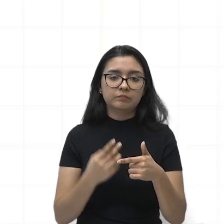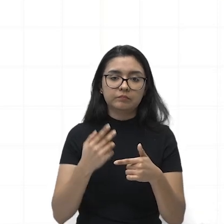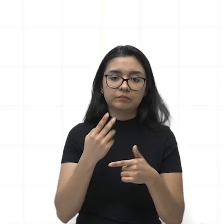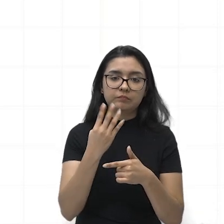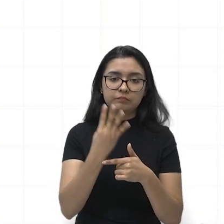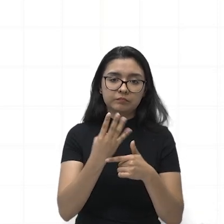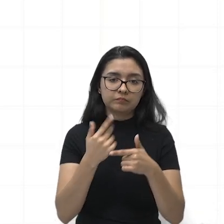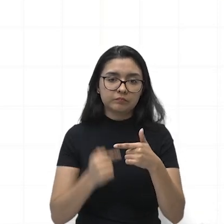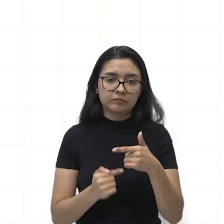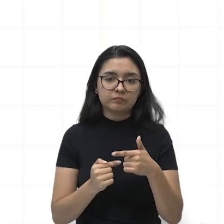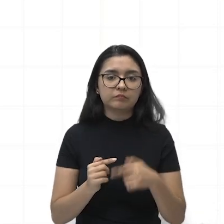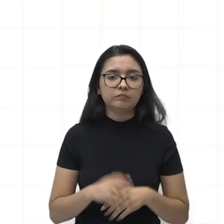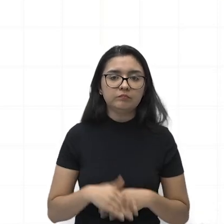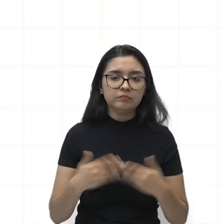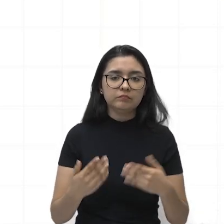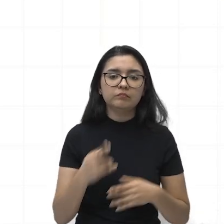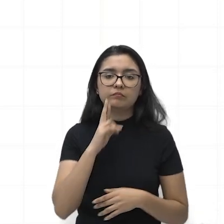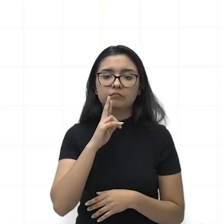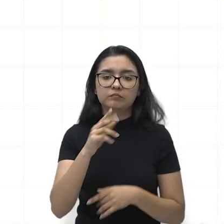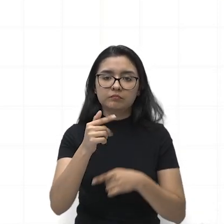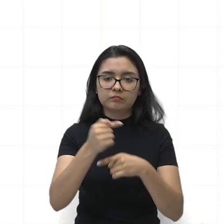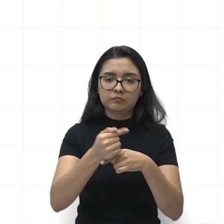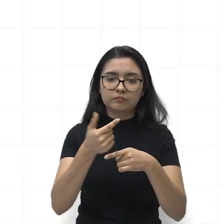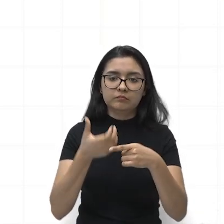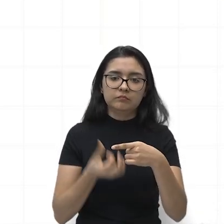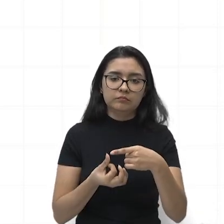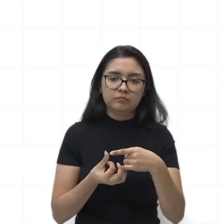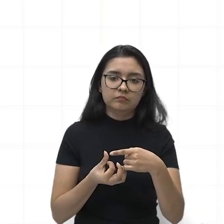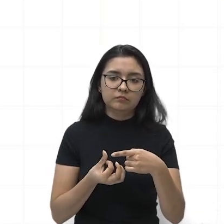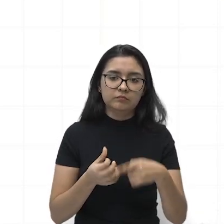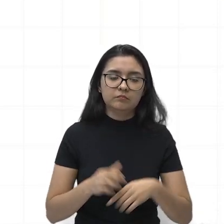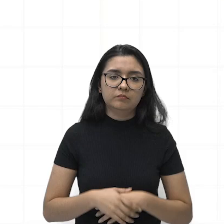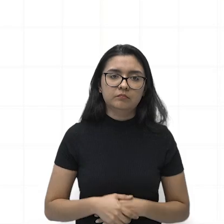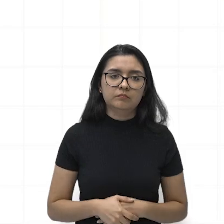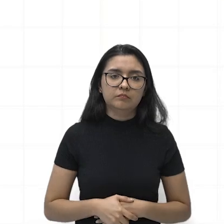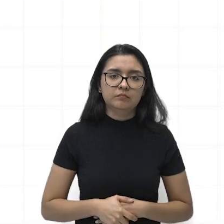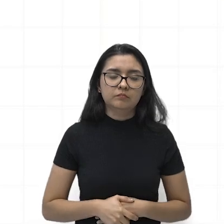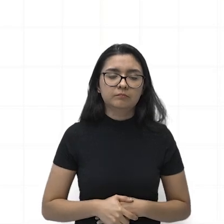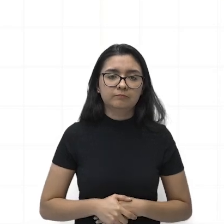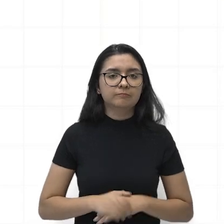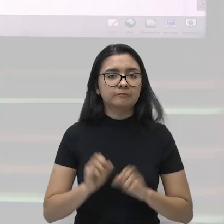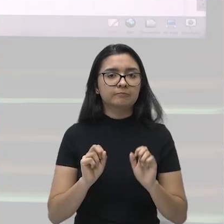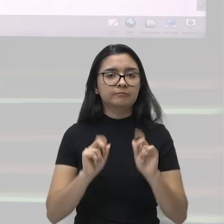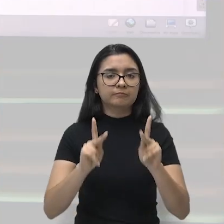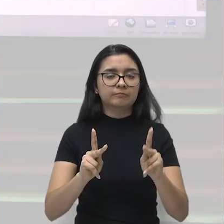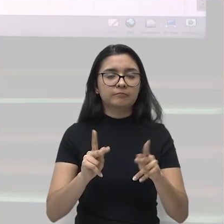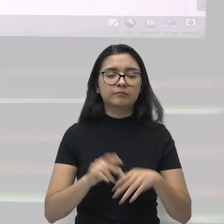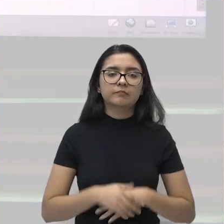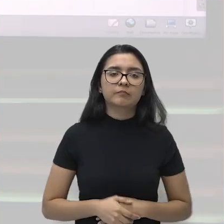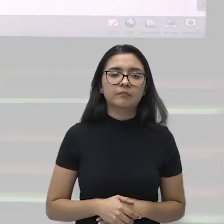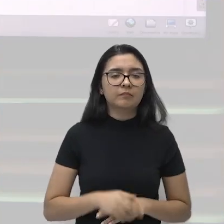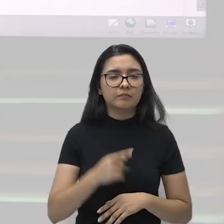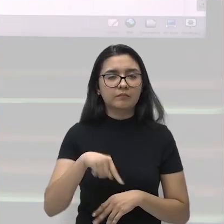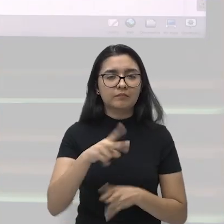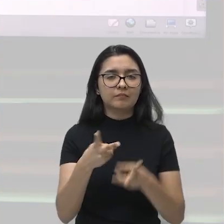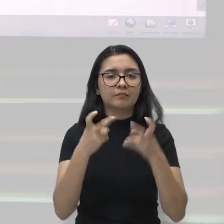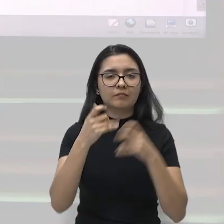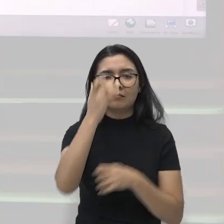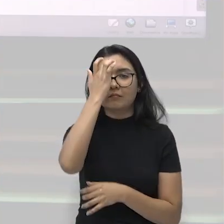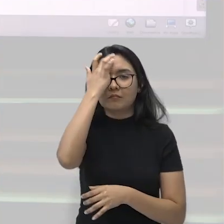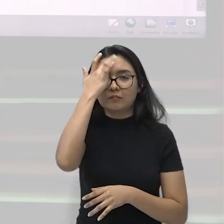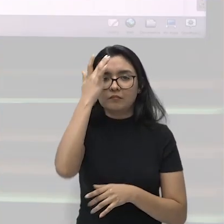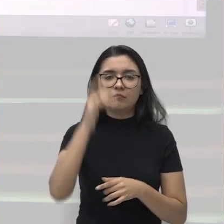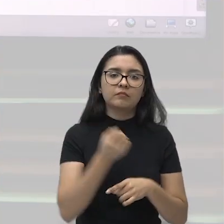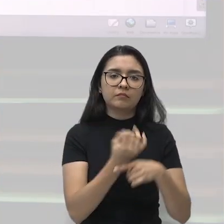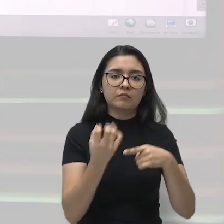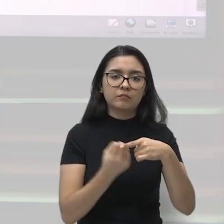a divisão é igual aí a 7/6. Tudo bem, pessoal? Olha só, viram como é fácil aí